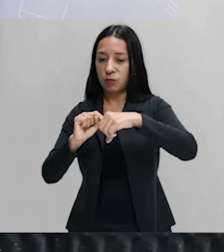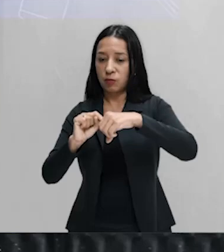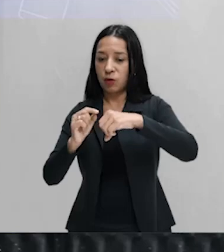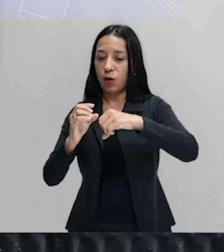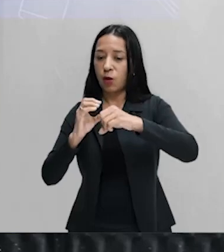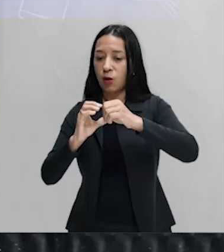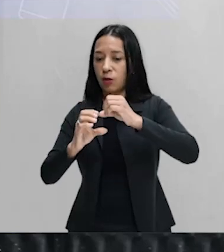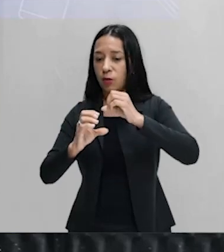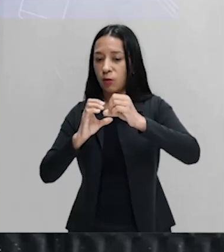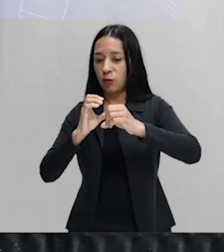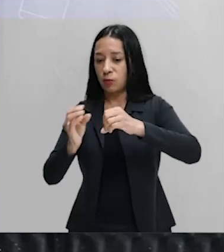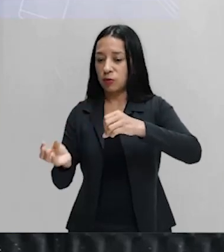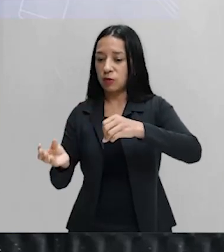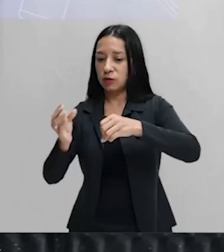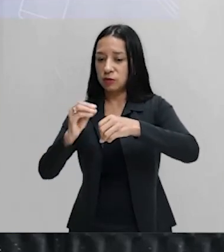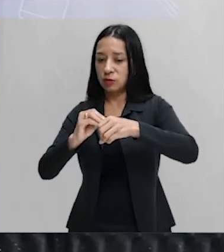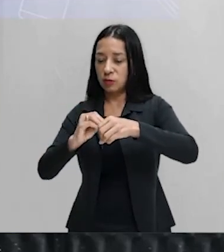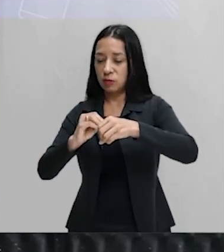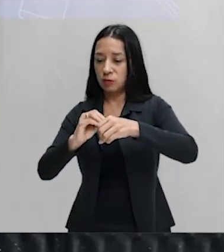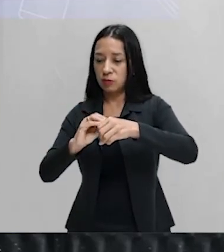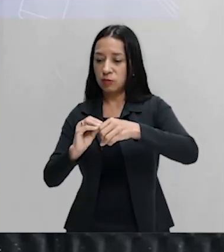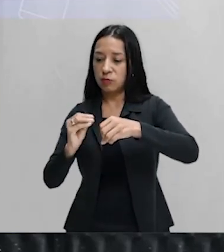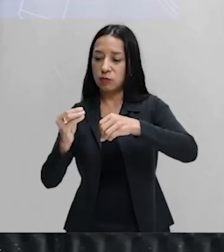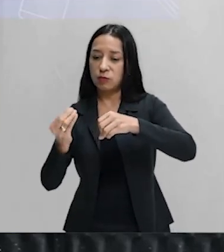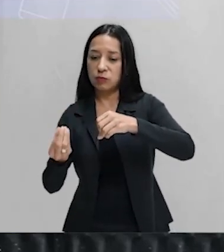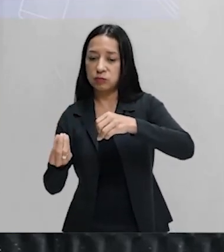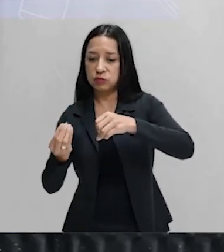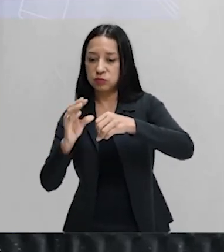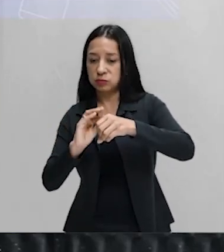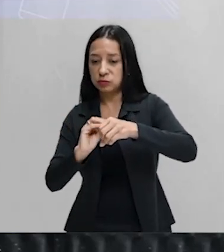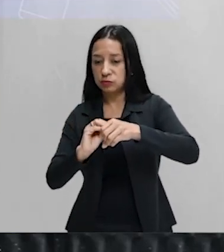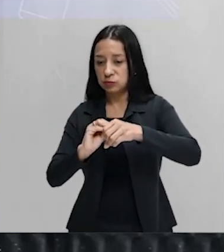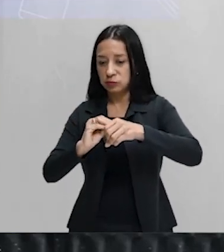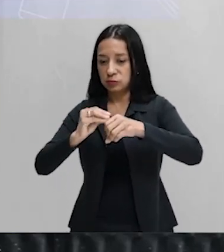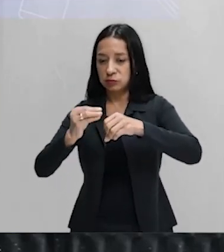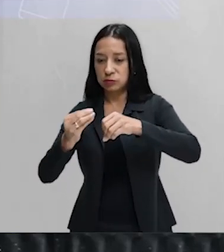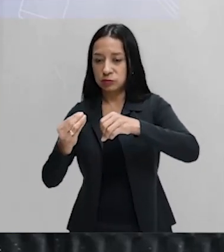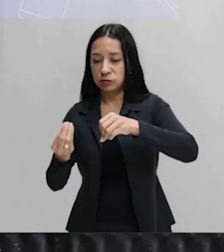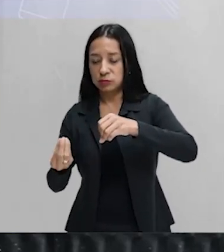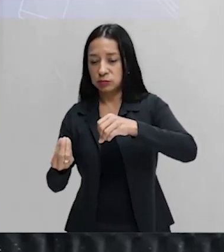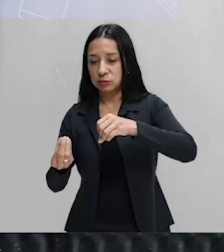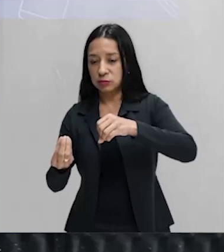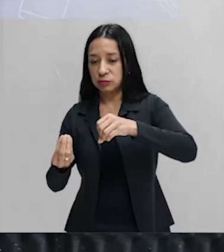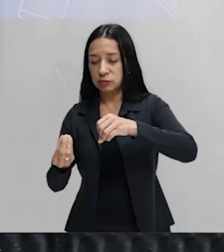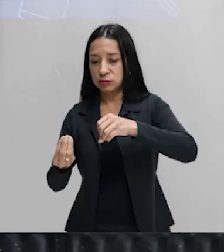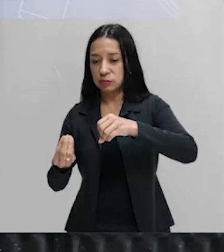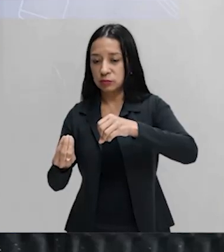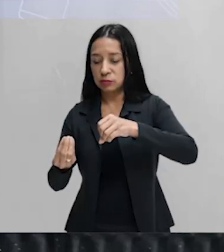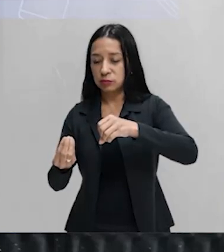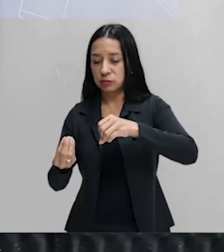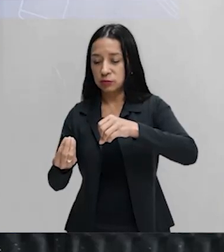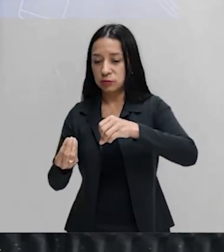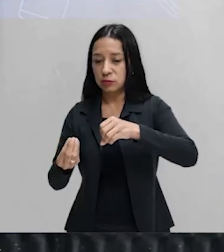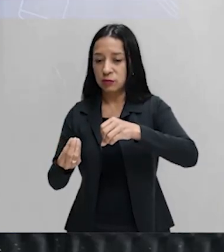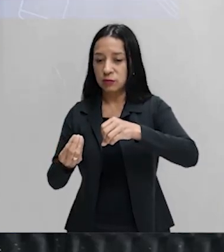comunicação do meio interno do embrião com o meio externo do embrião. Esse orifício é chamado